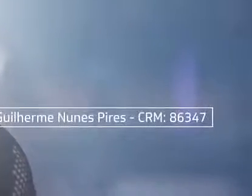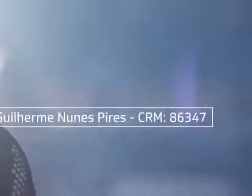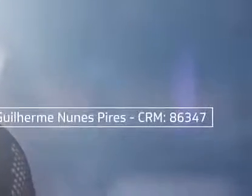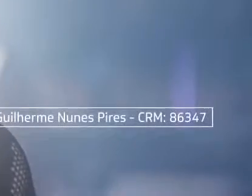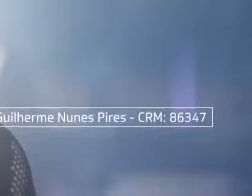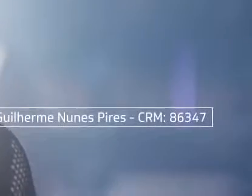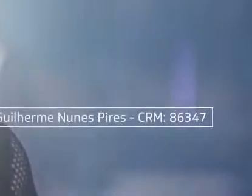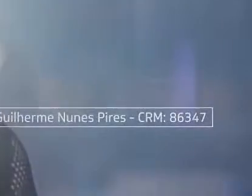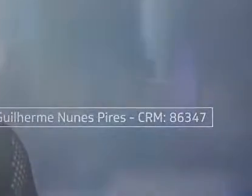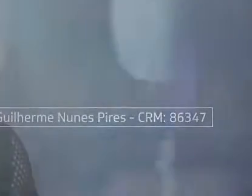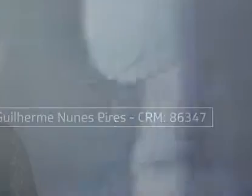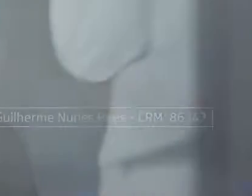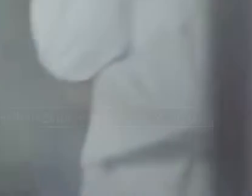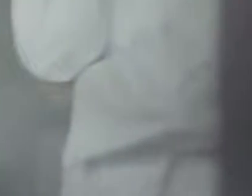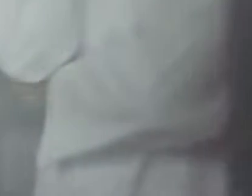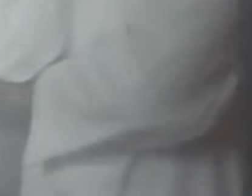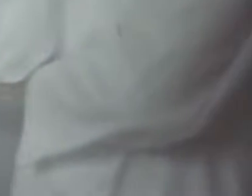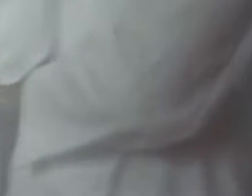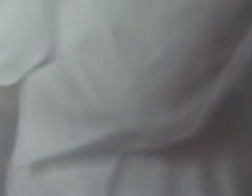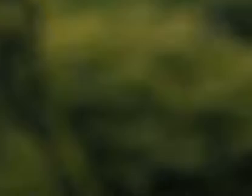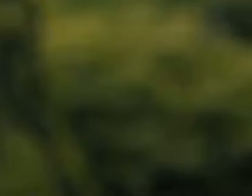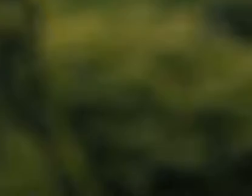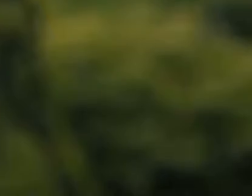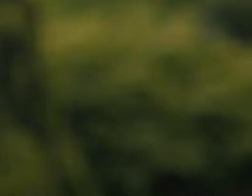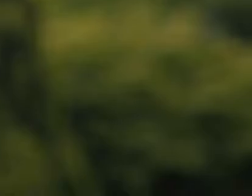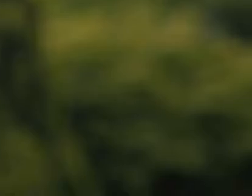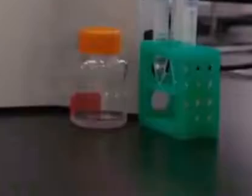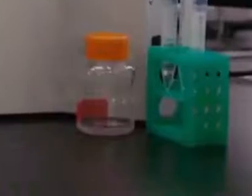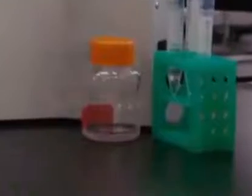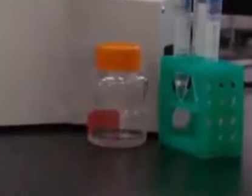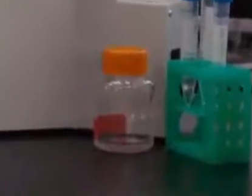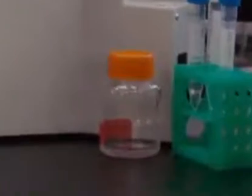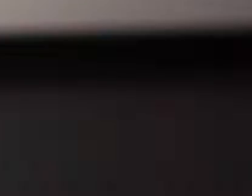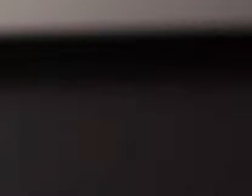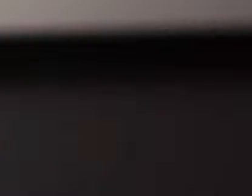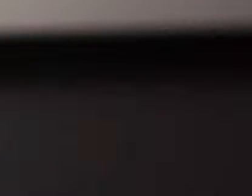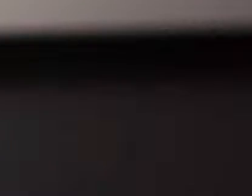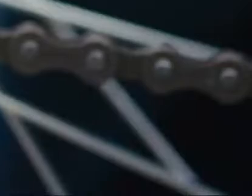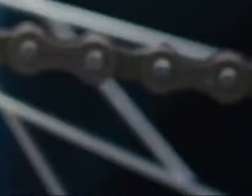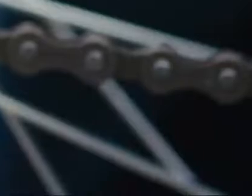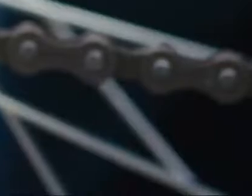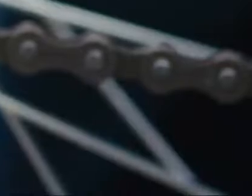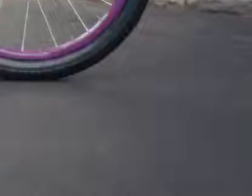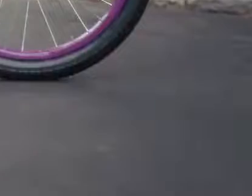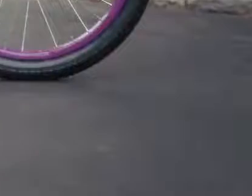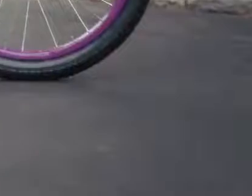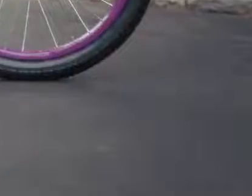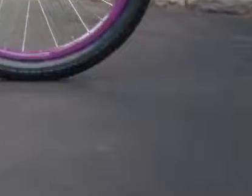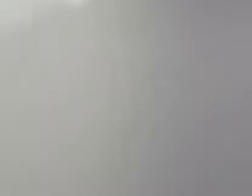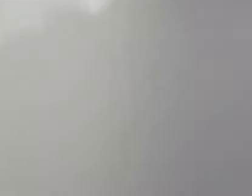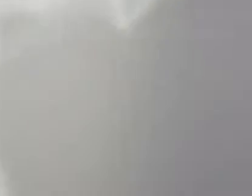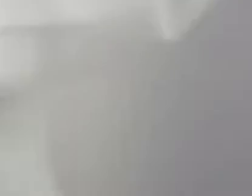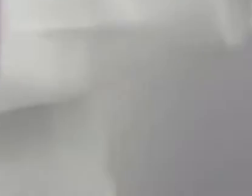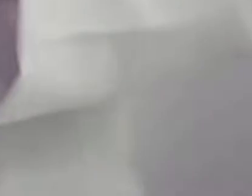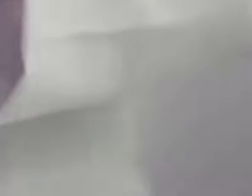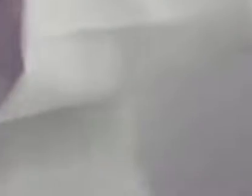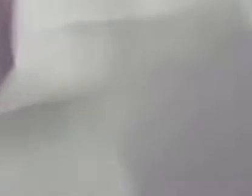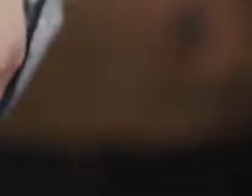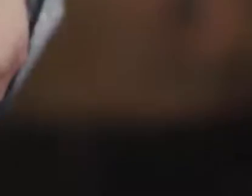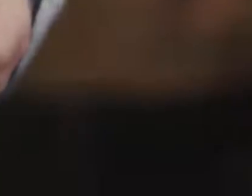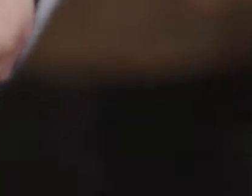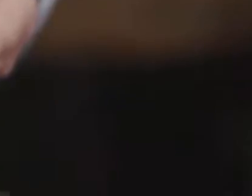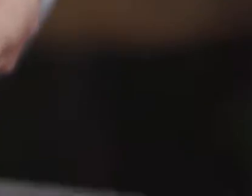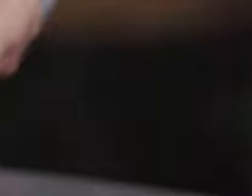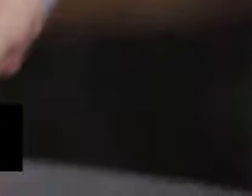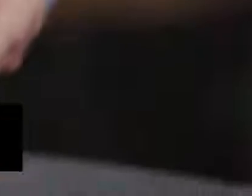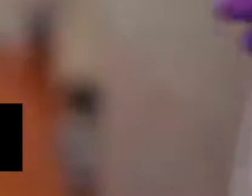no mais alto nível. At Bristol Myers Squibb, we believe that a single touch has the power to